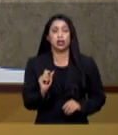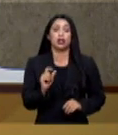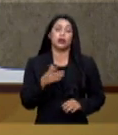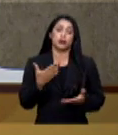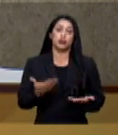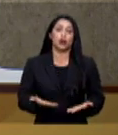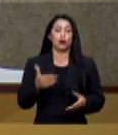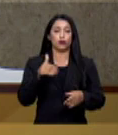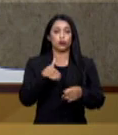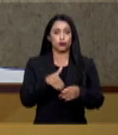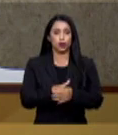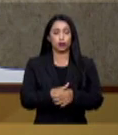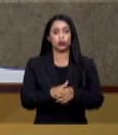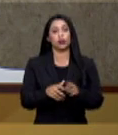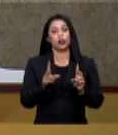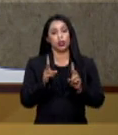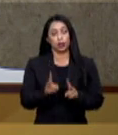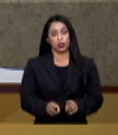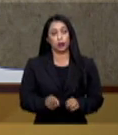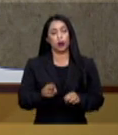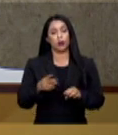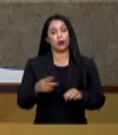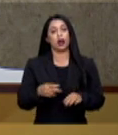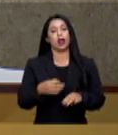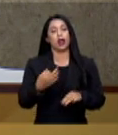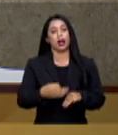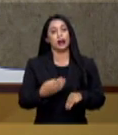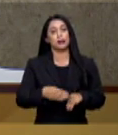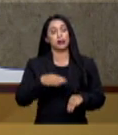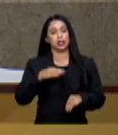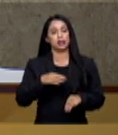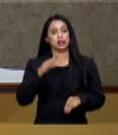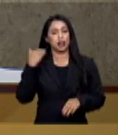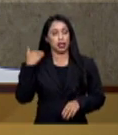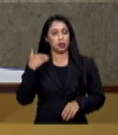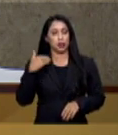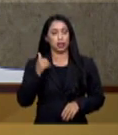voto de Sua Excelência a ministra Carmen Lúcia na DI